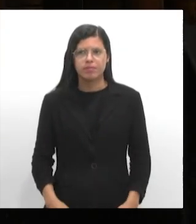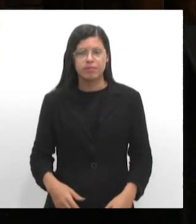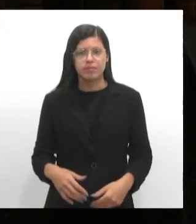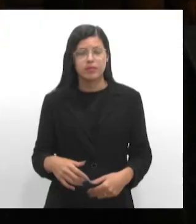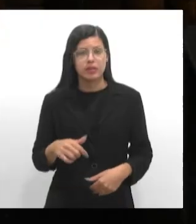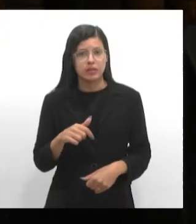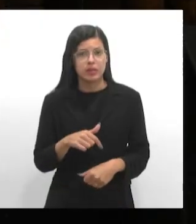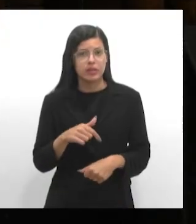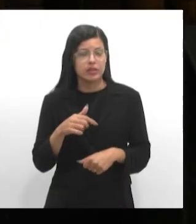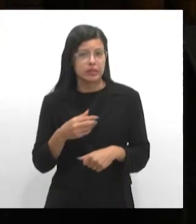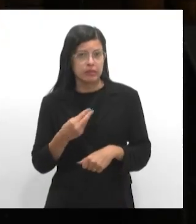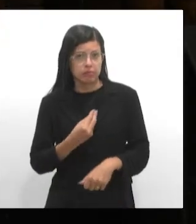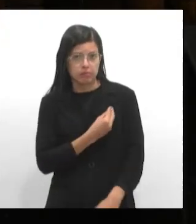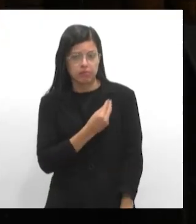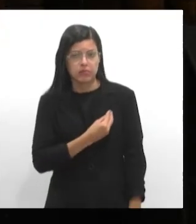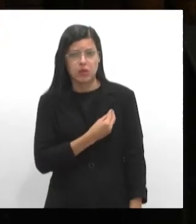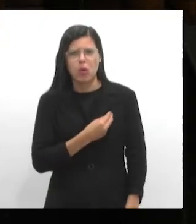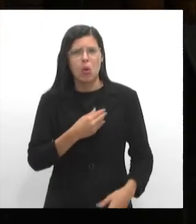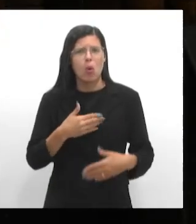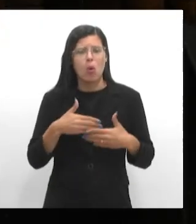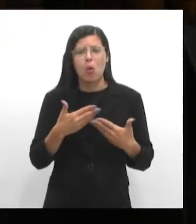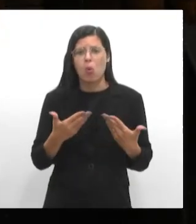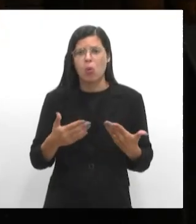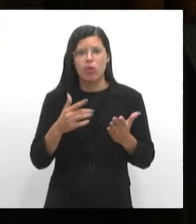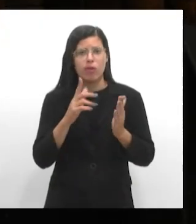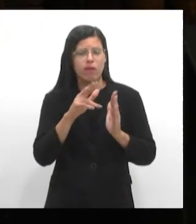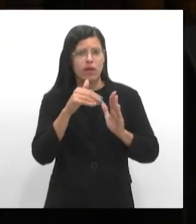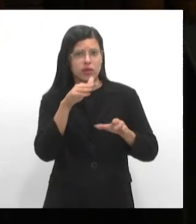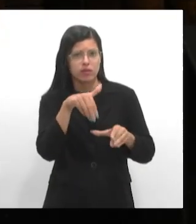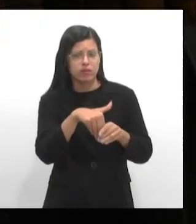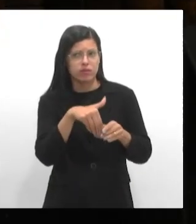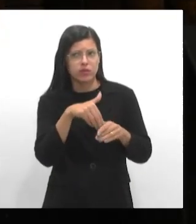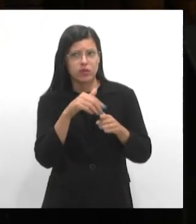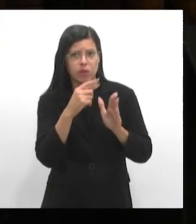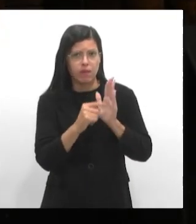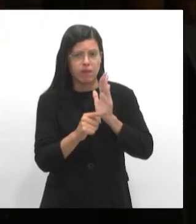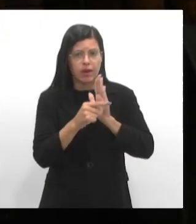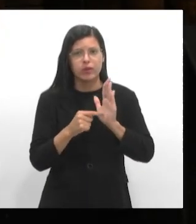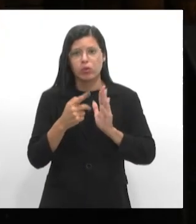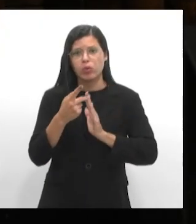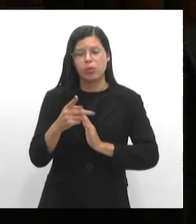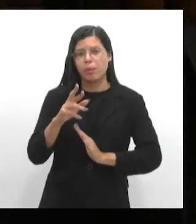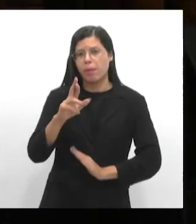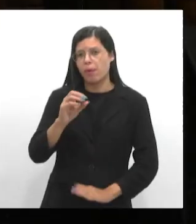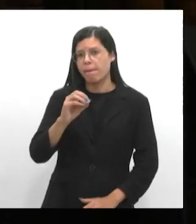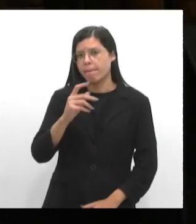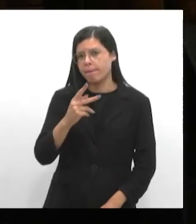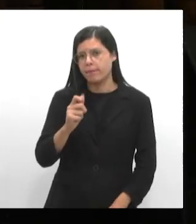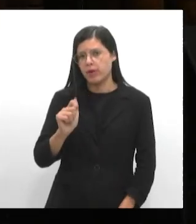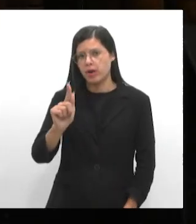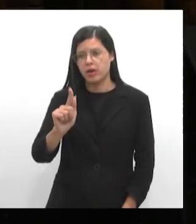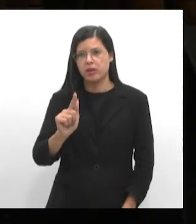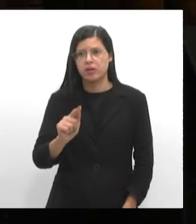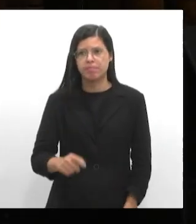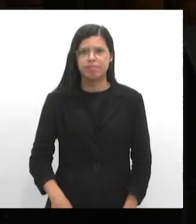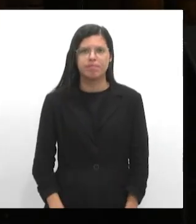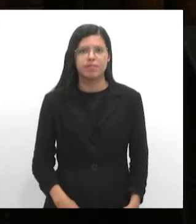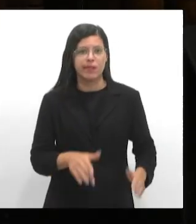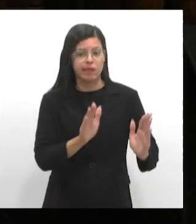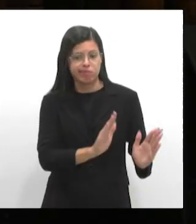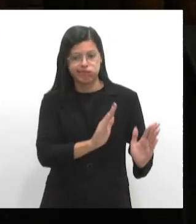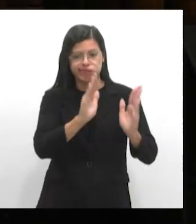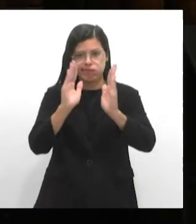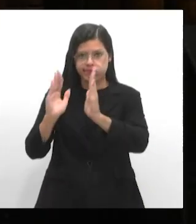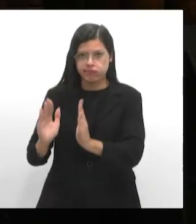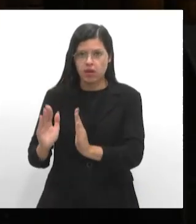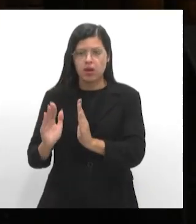pautado os vetos do Propag? Eu não sei. De outro lado, senhor presidente, mesmo